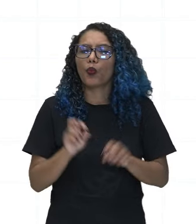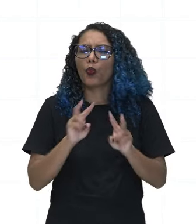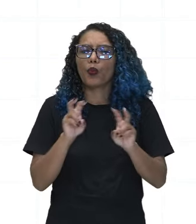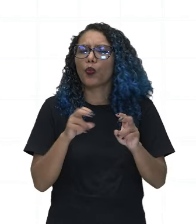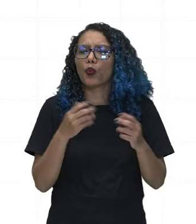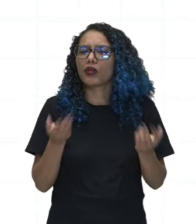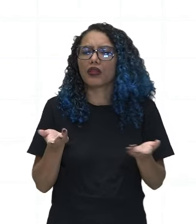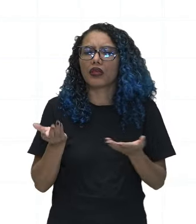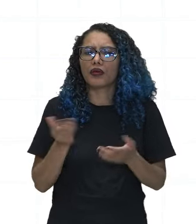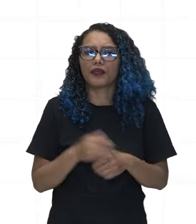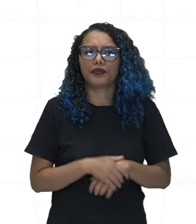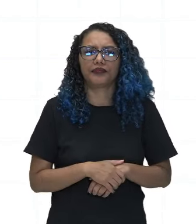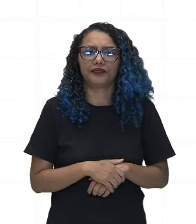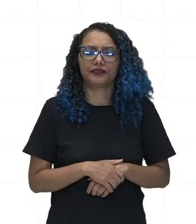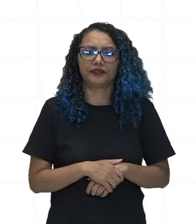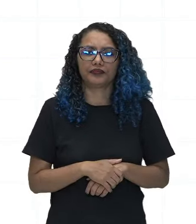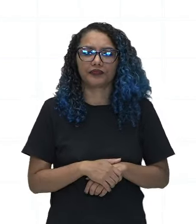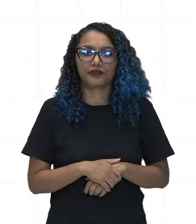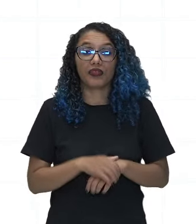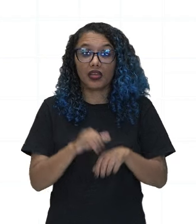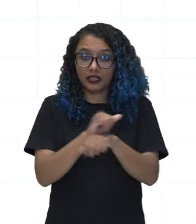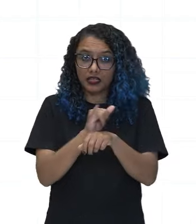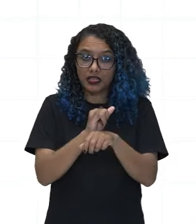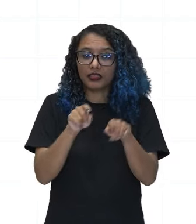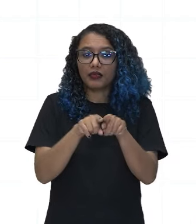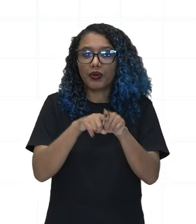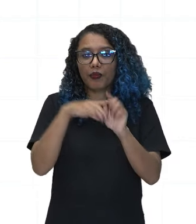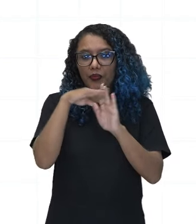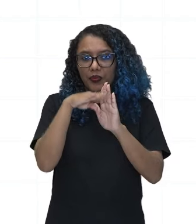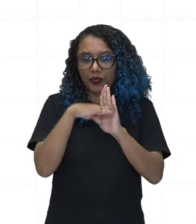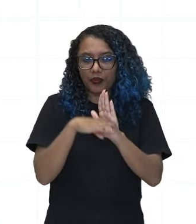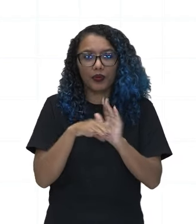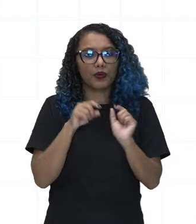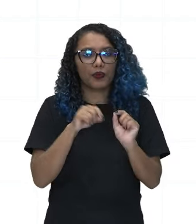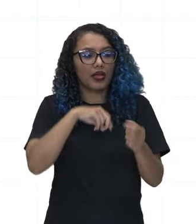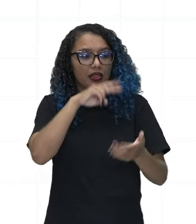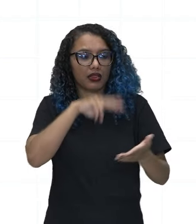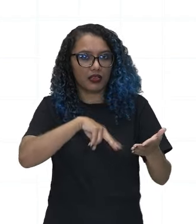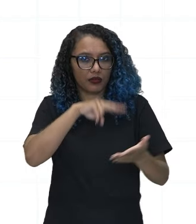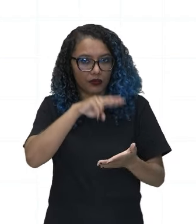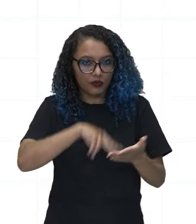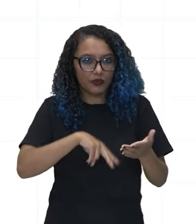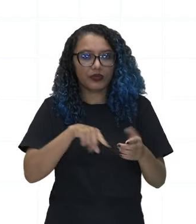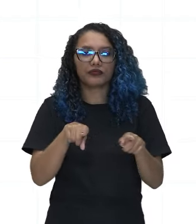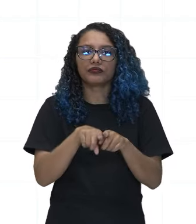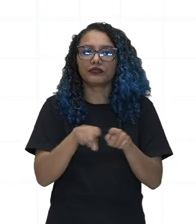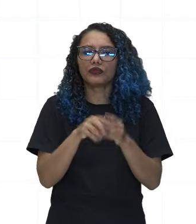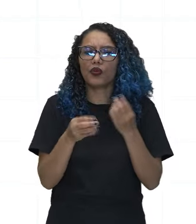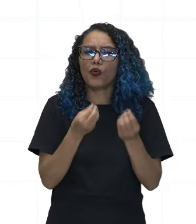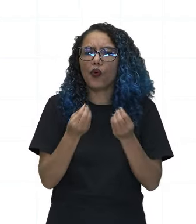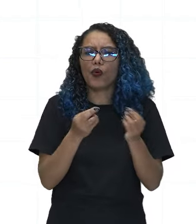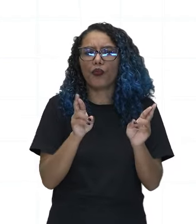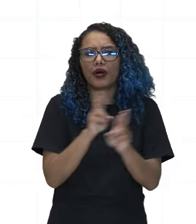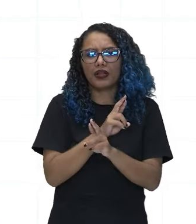objeto de conhecimento estratégias e procedimentos de leitura, relação do verbal